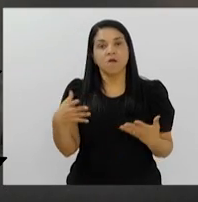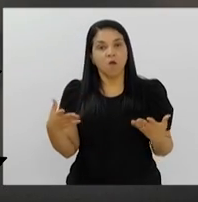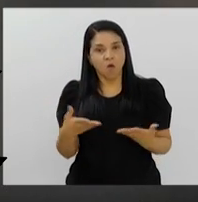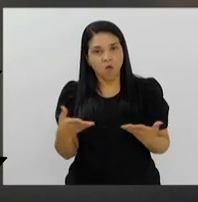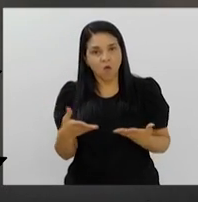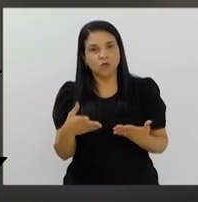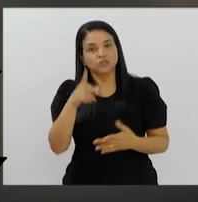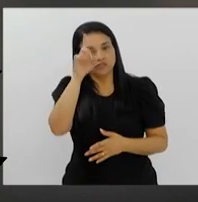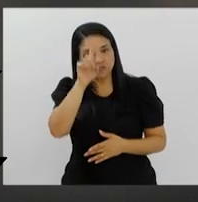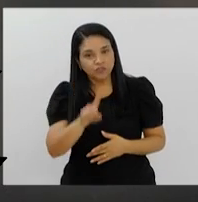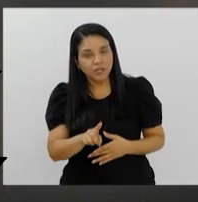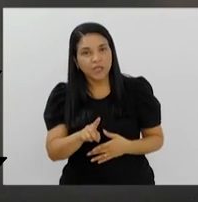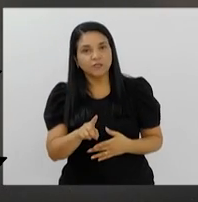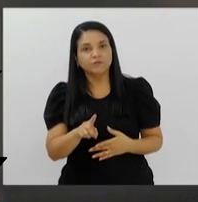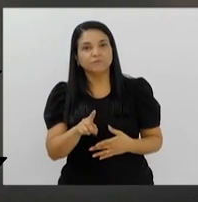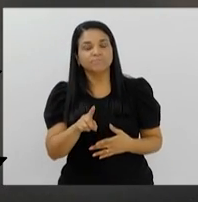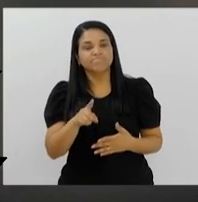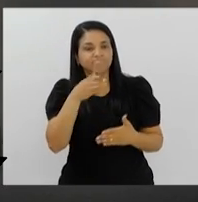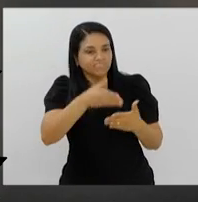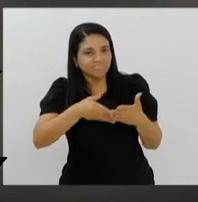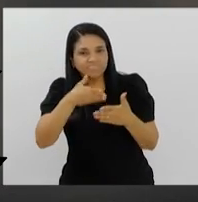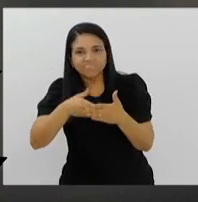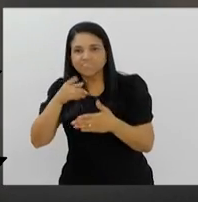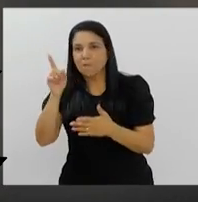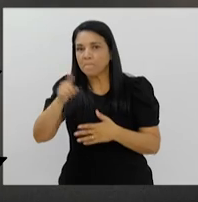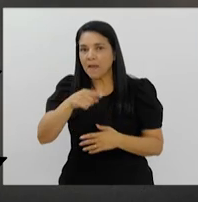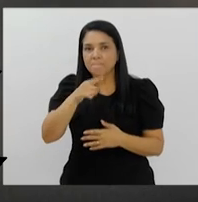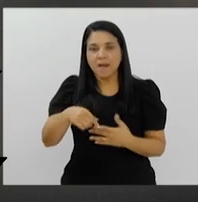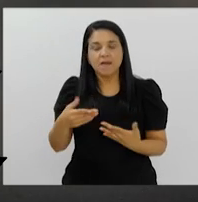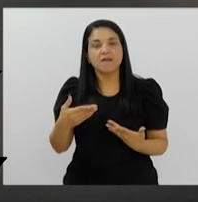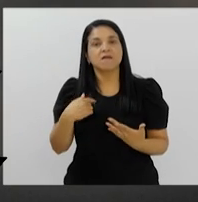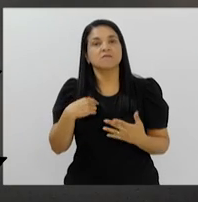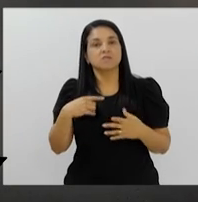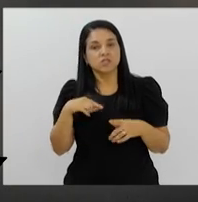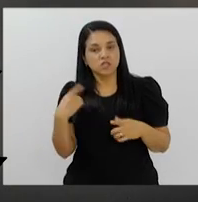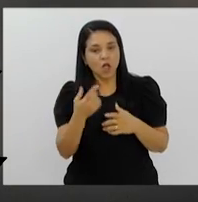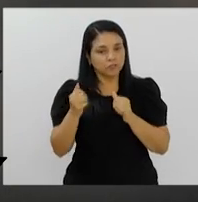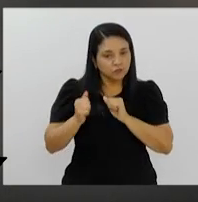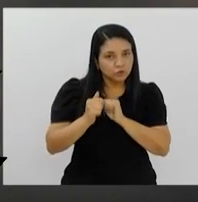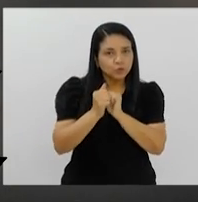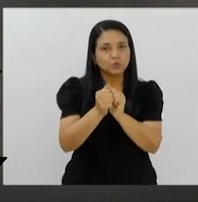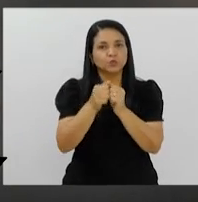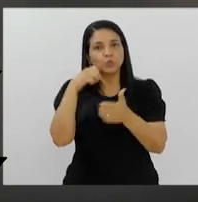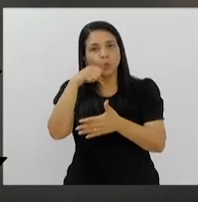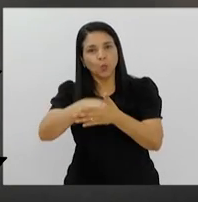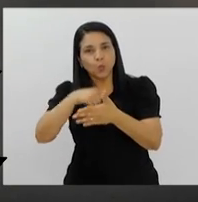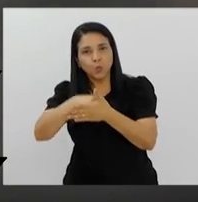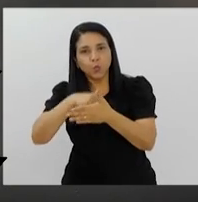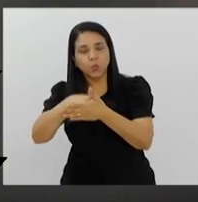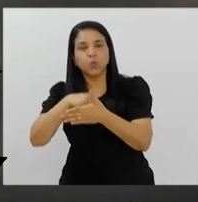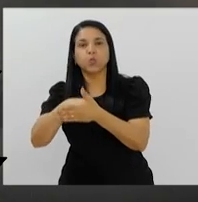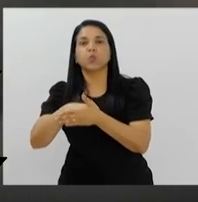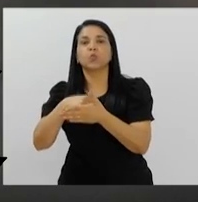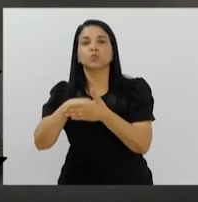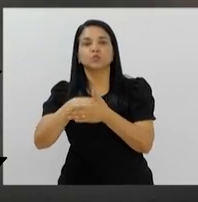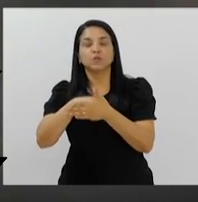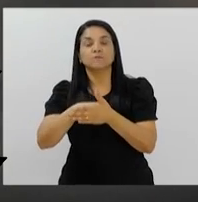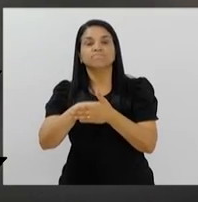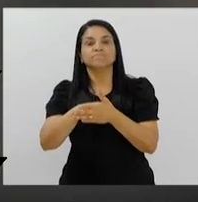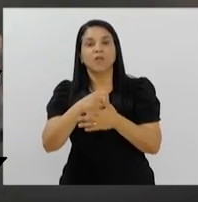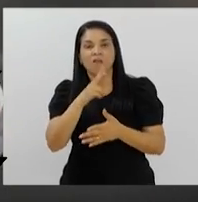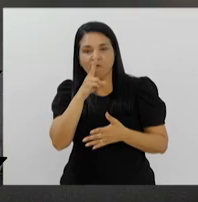tendo seus direitos absolutamente vilipendiados então a gente faz couro a essas a essa demanda a essa